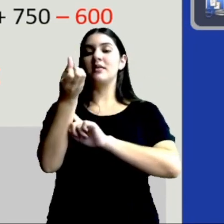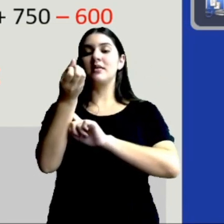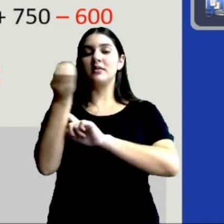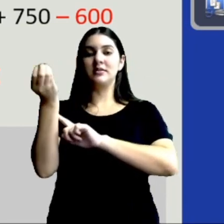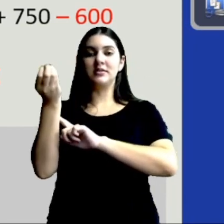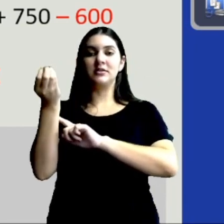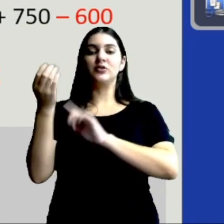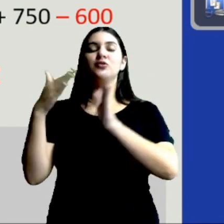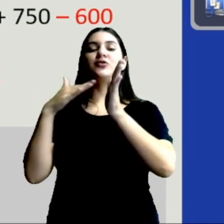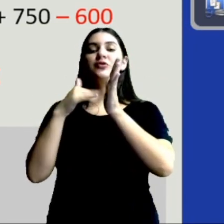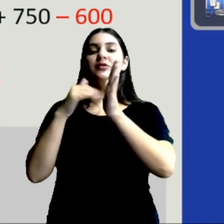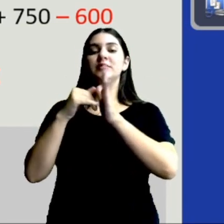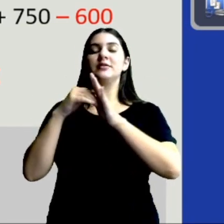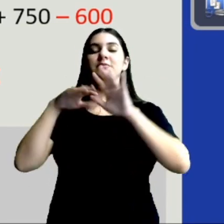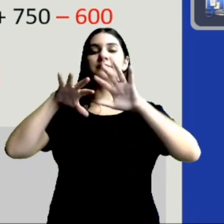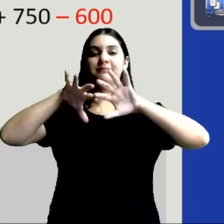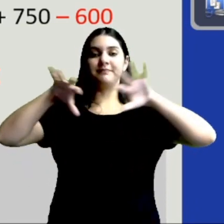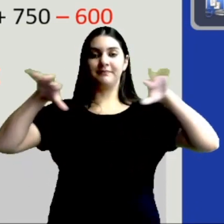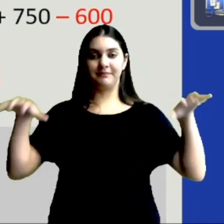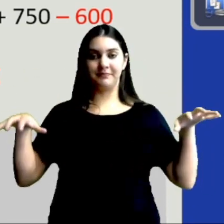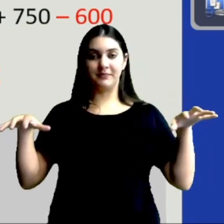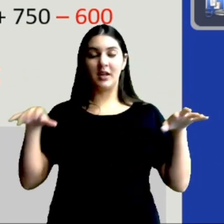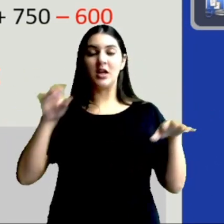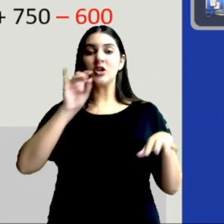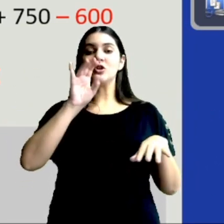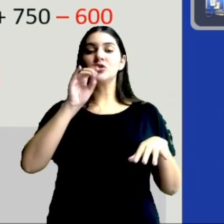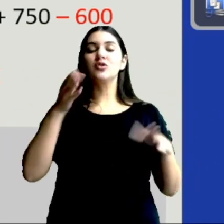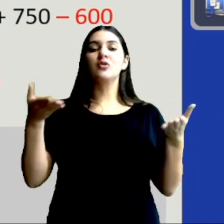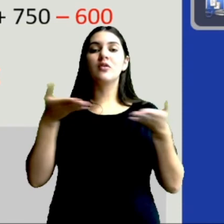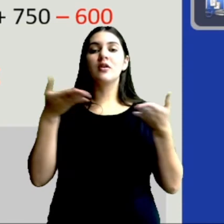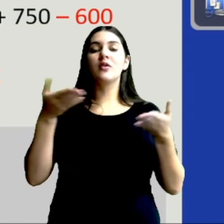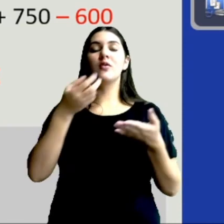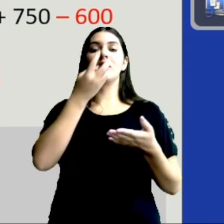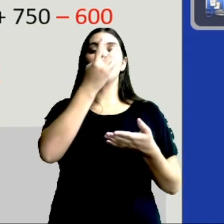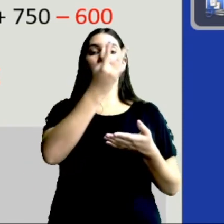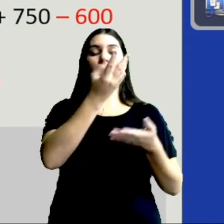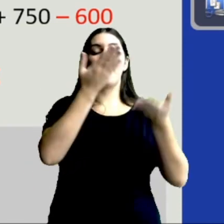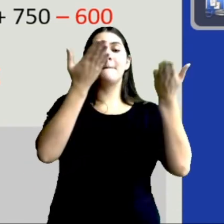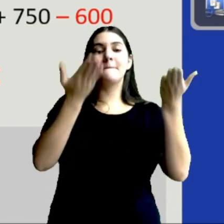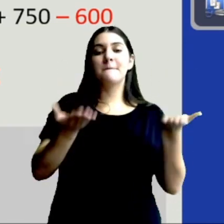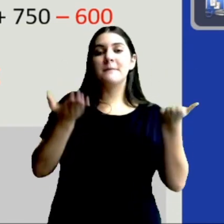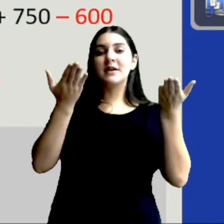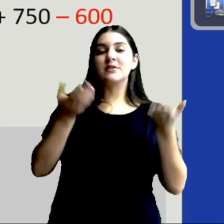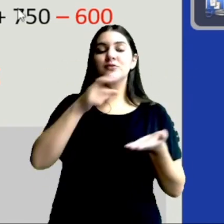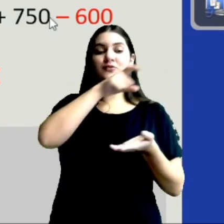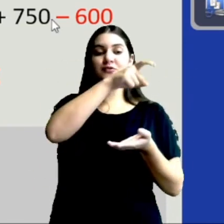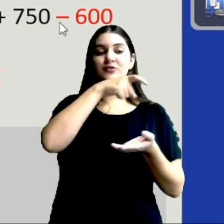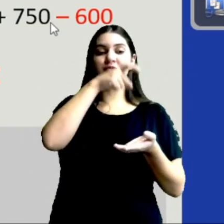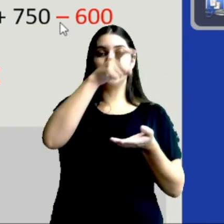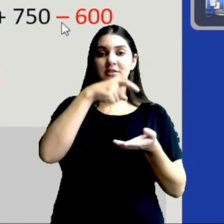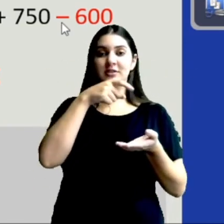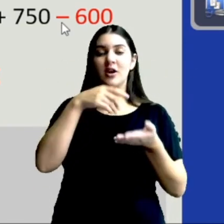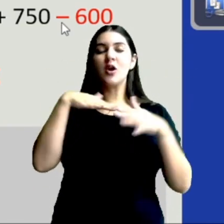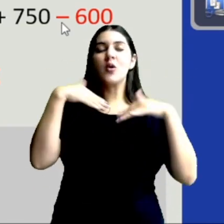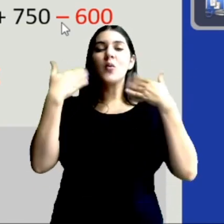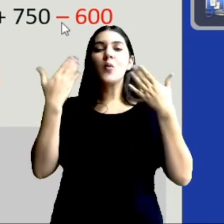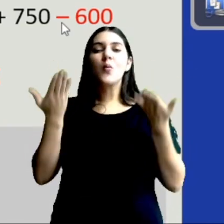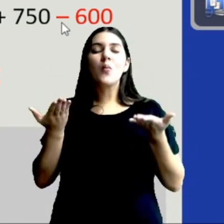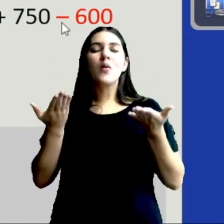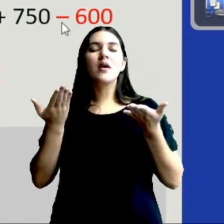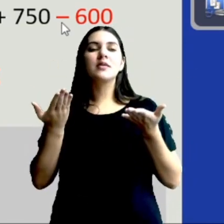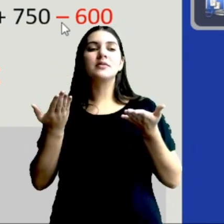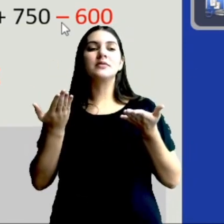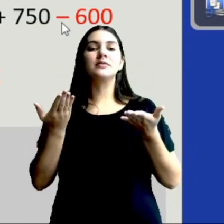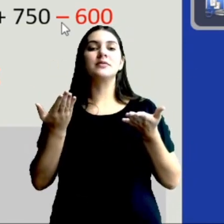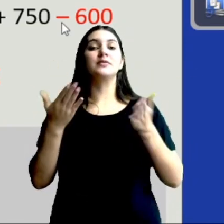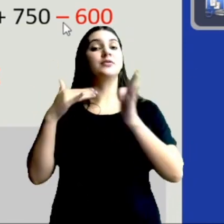2x, ficou só os dois pesos desconhecidos. E dos 750 que tem aqui, ó, ao tirar